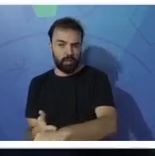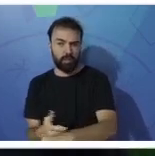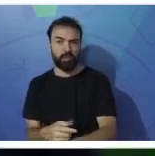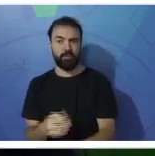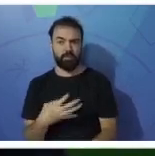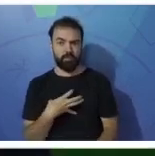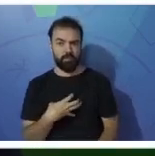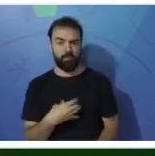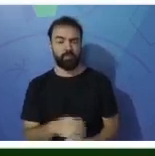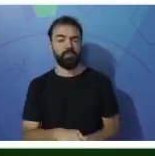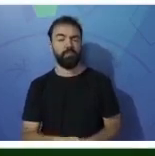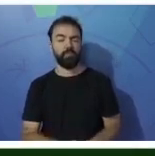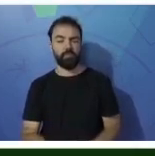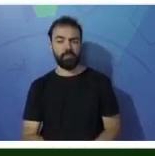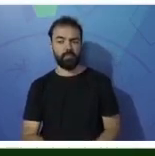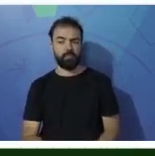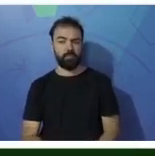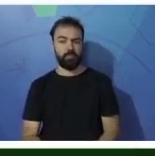ok?